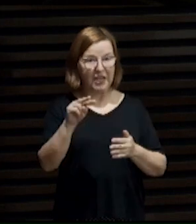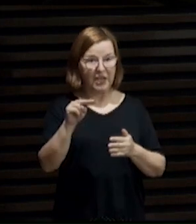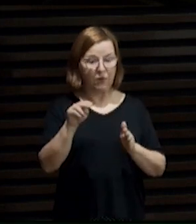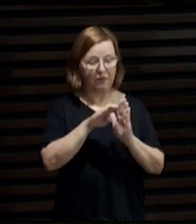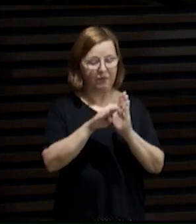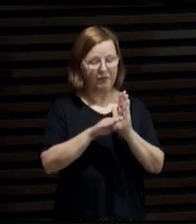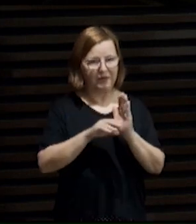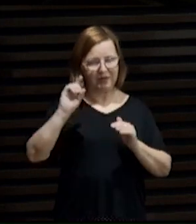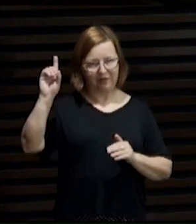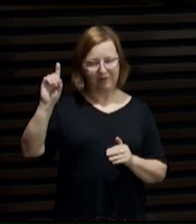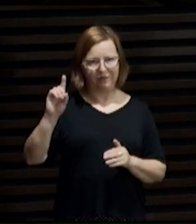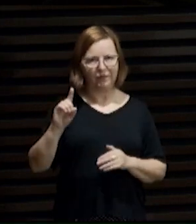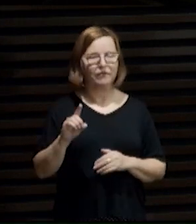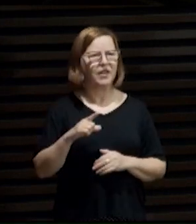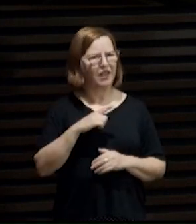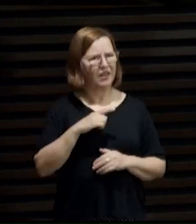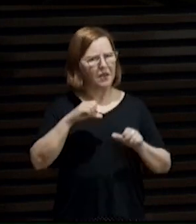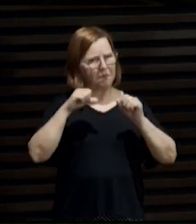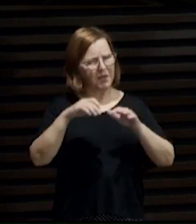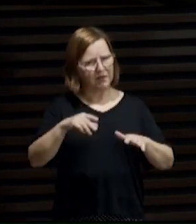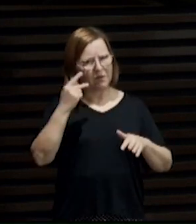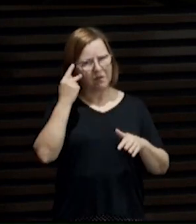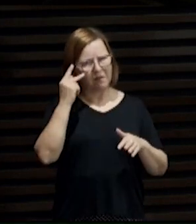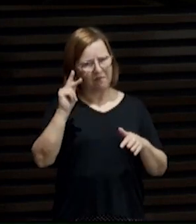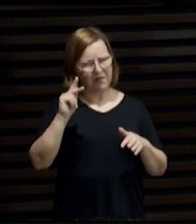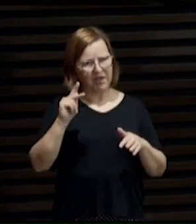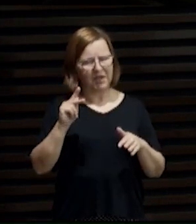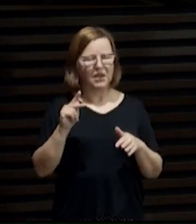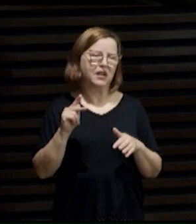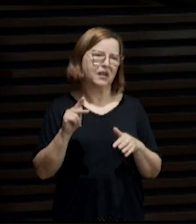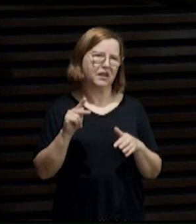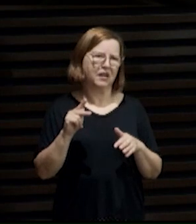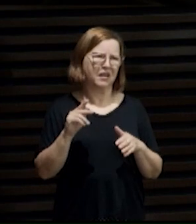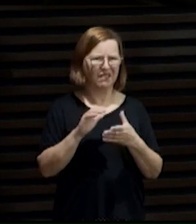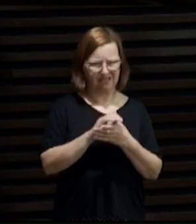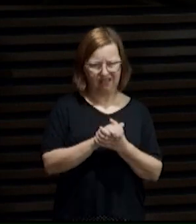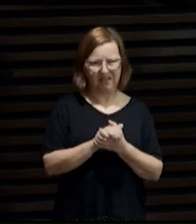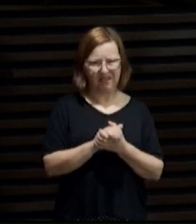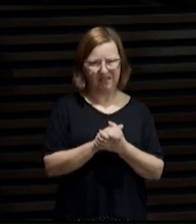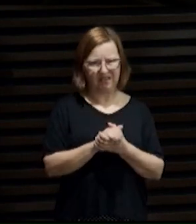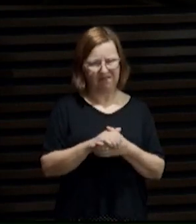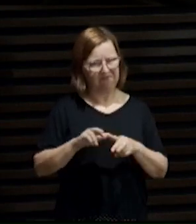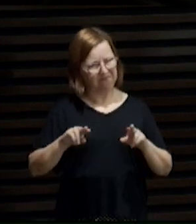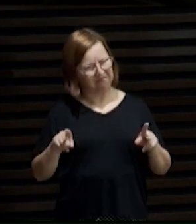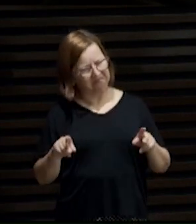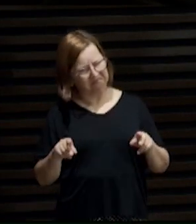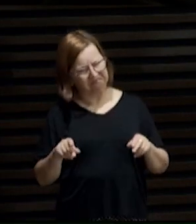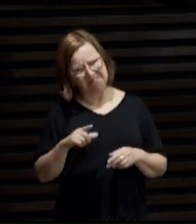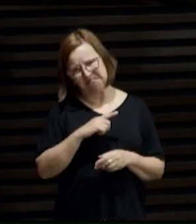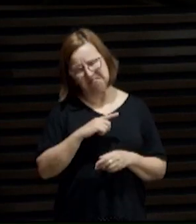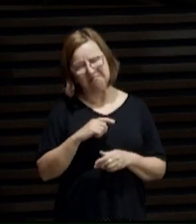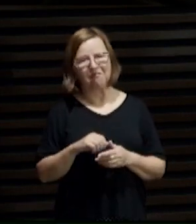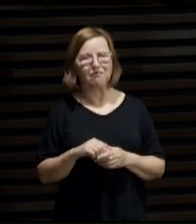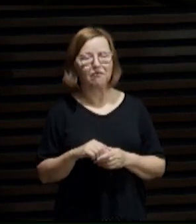uma bênção para estes outros arranjos de casais? Existe, mas não é essa. É possível conviver?